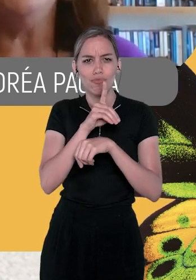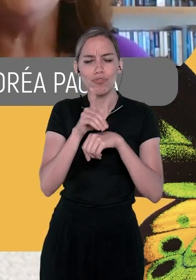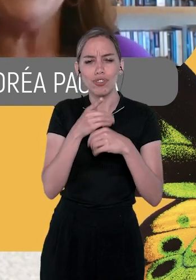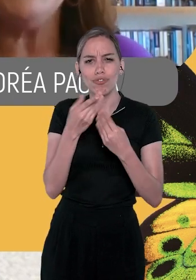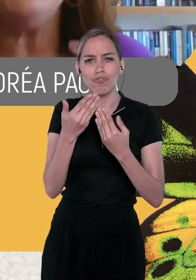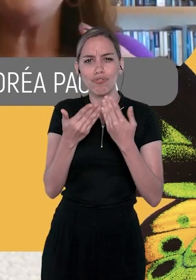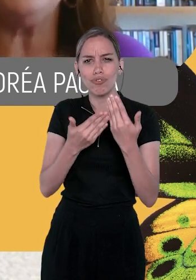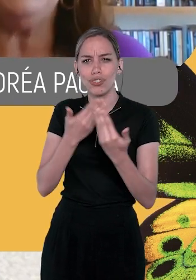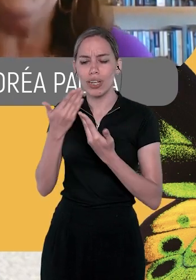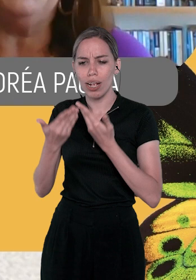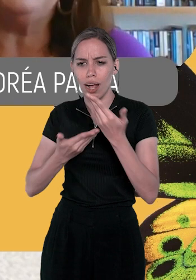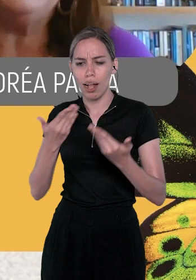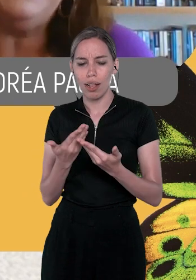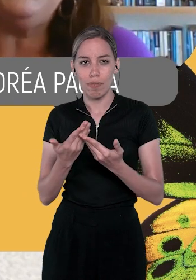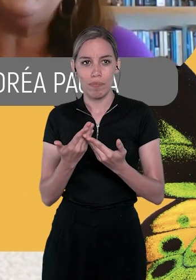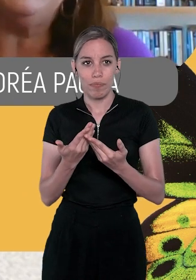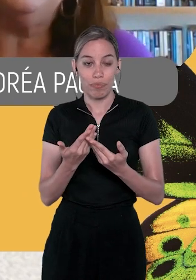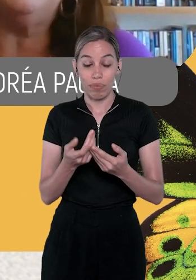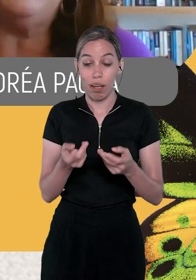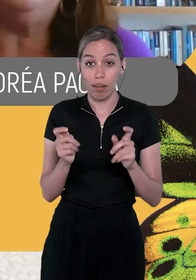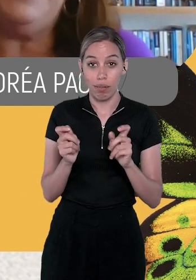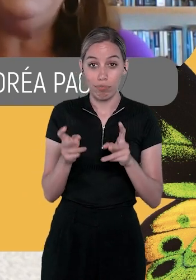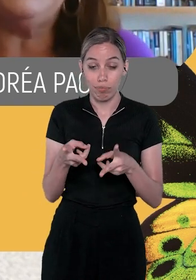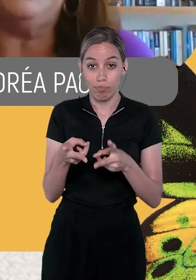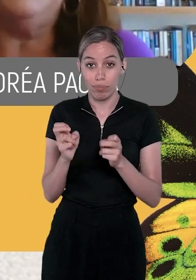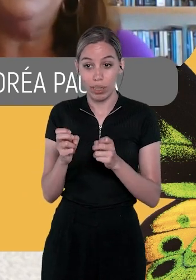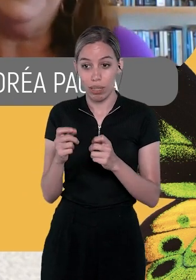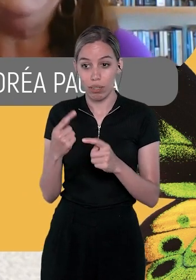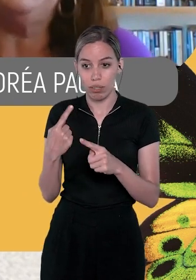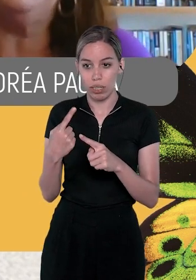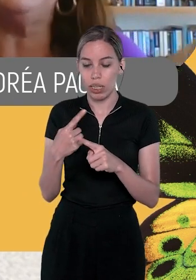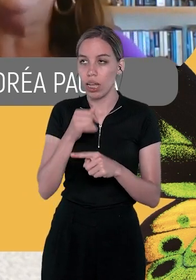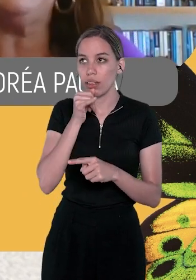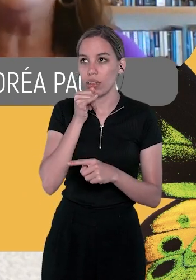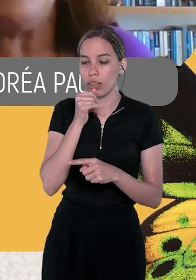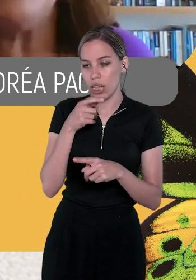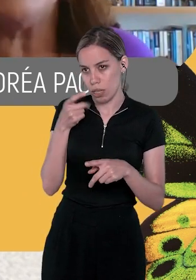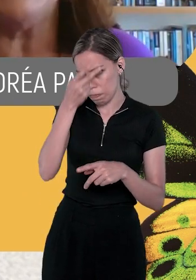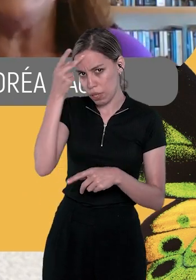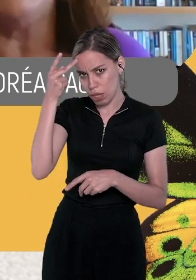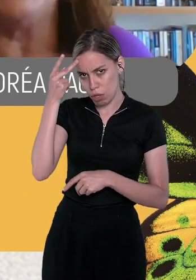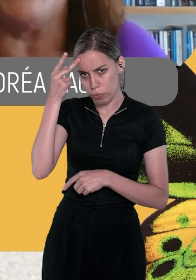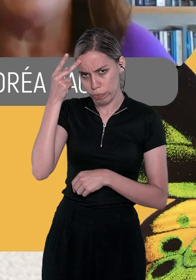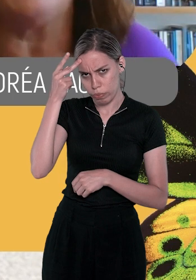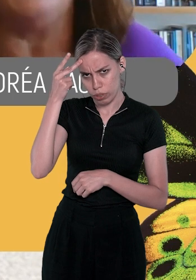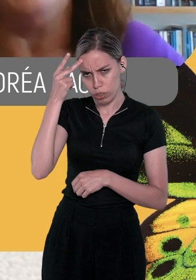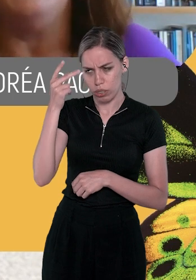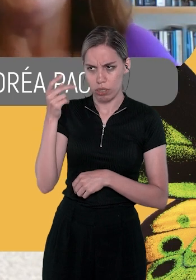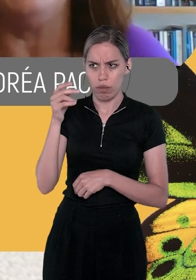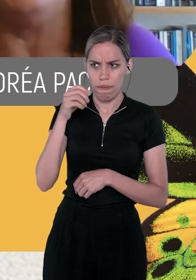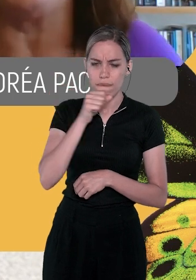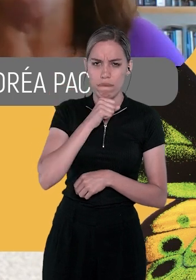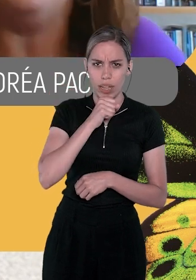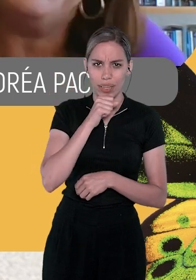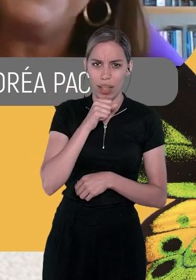força, porque a gente também hoje tem, chegando à velhice no Brasil é quem tem mais de 60 anos, tá, gente?